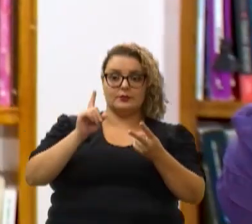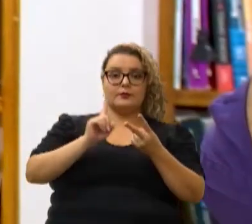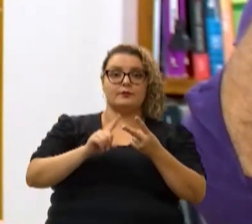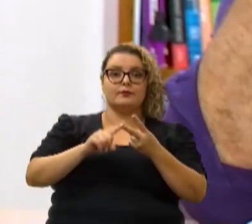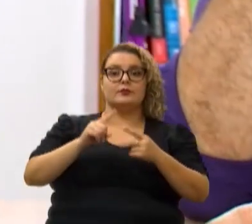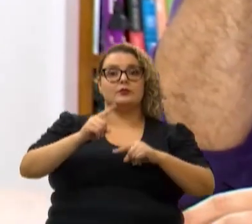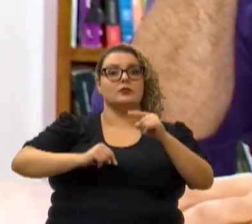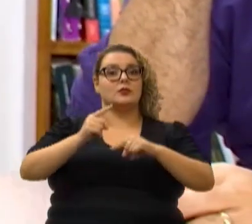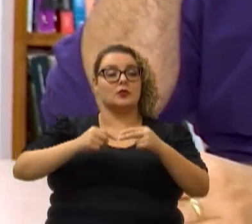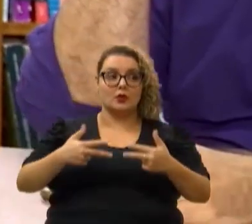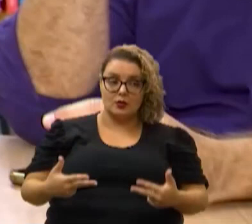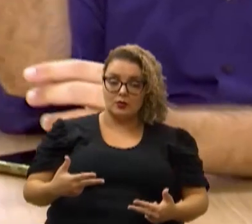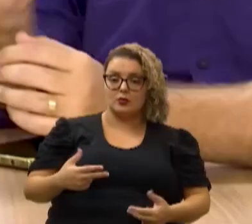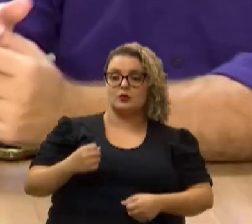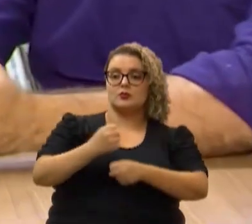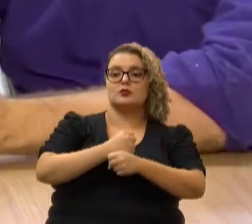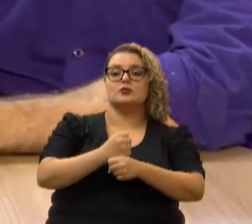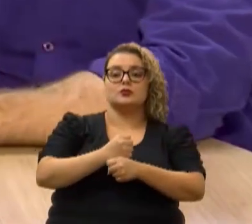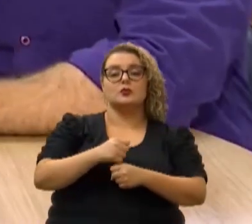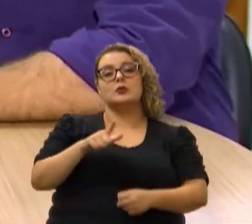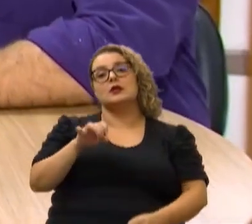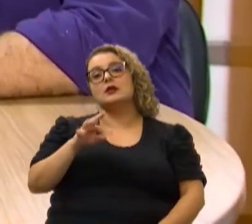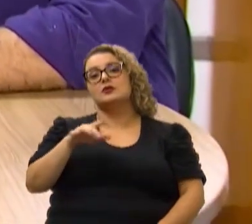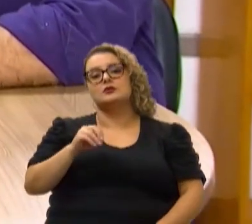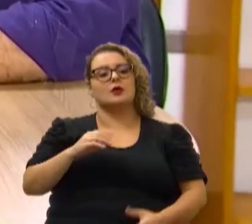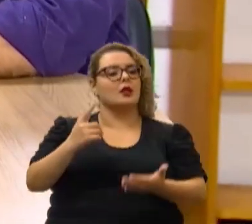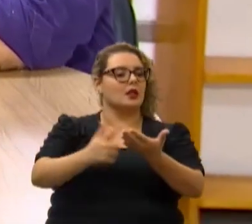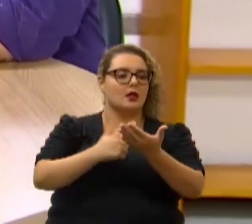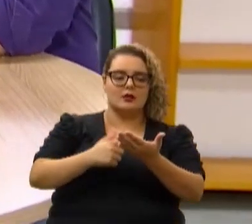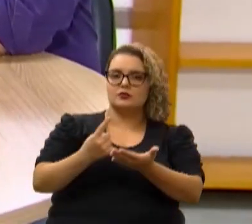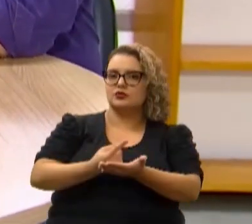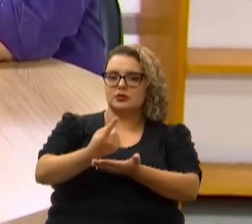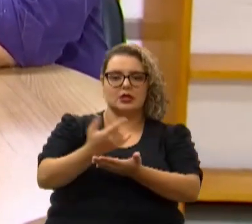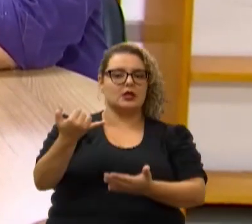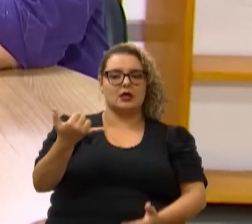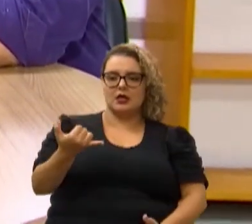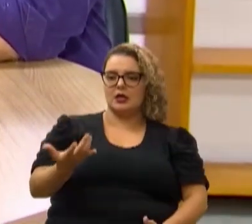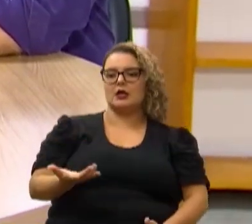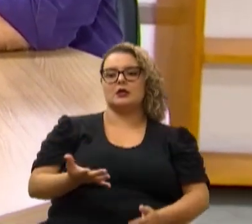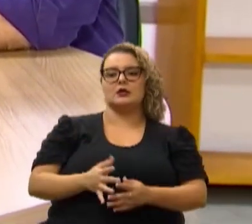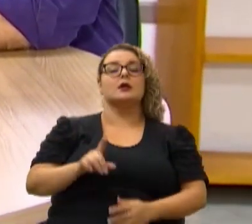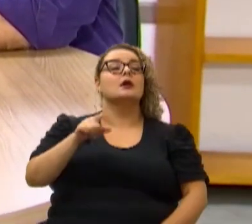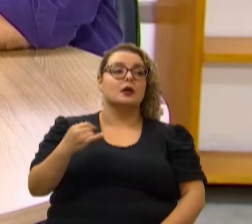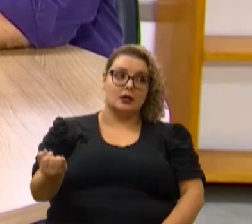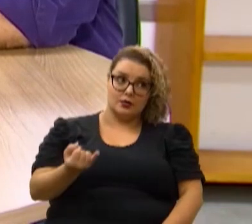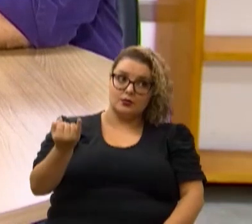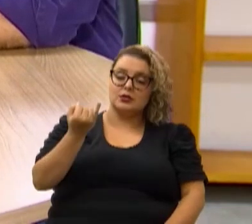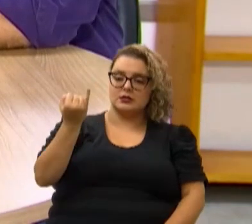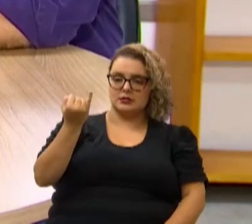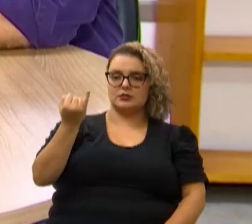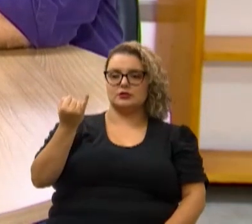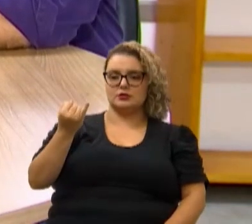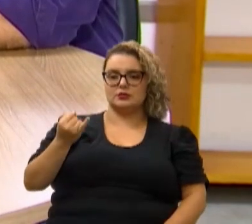Ter o material do seu ano letivo, todos os livros, os cadernos, canetas, é muito